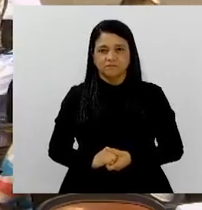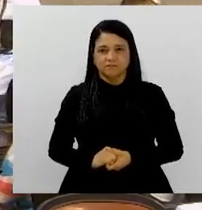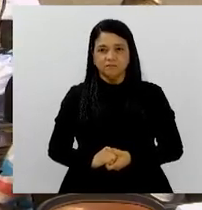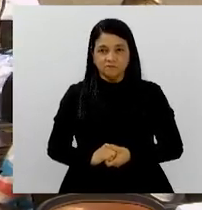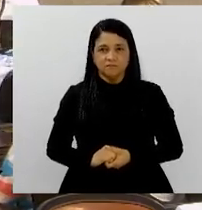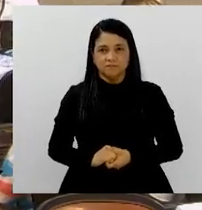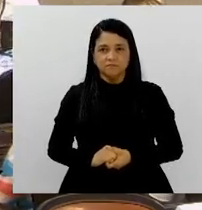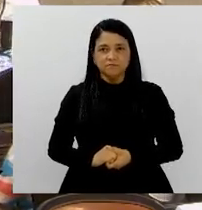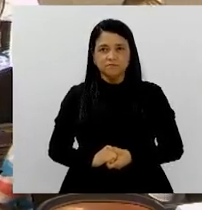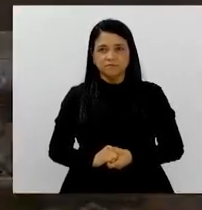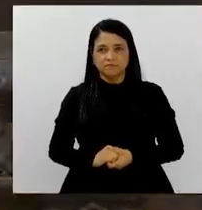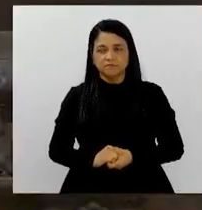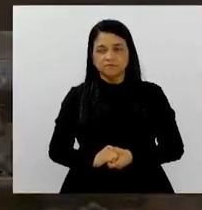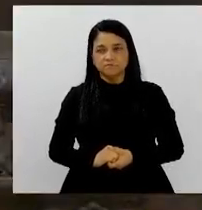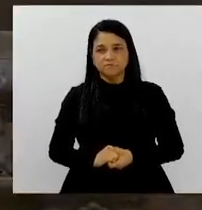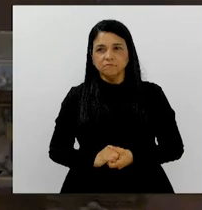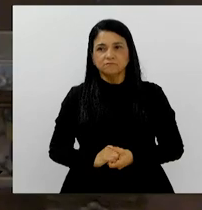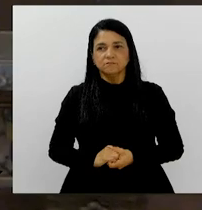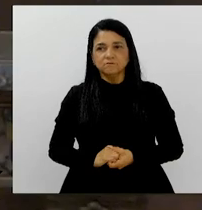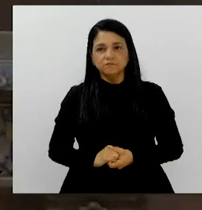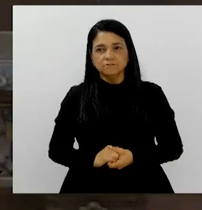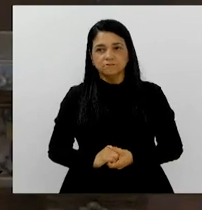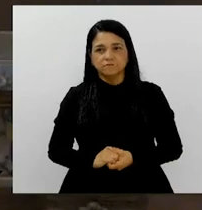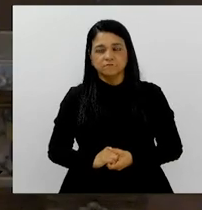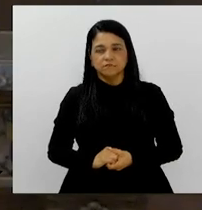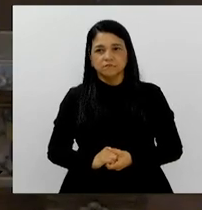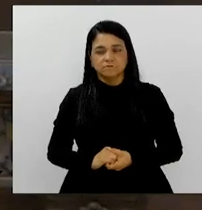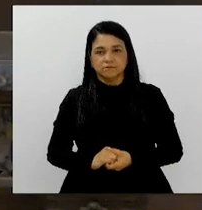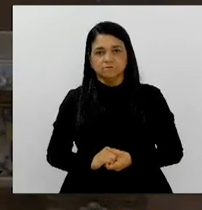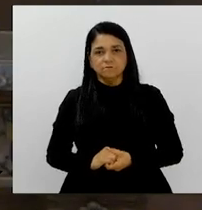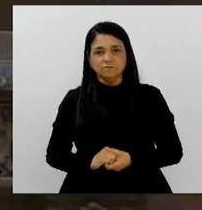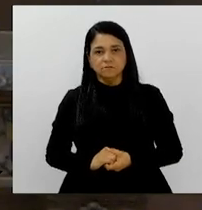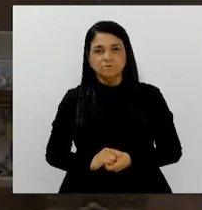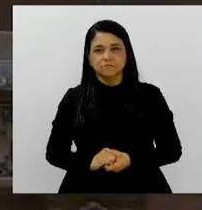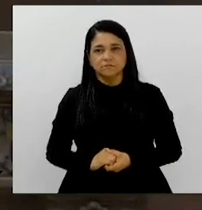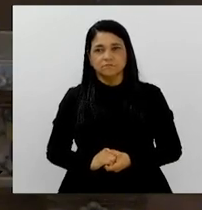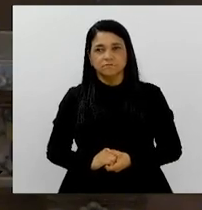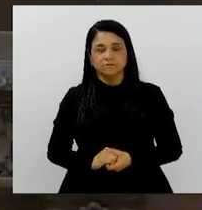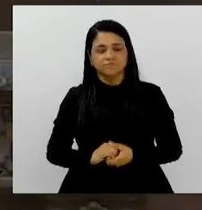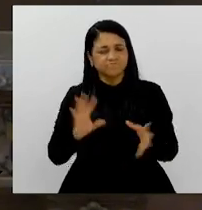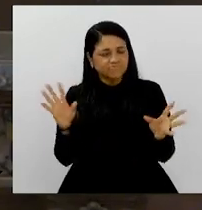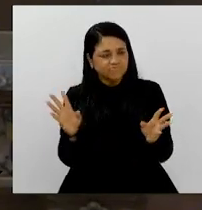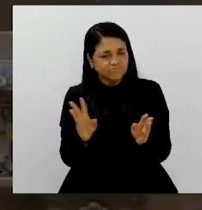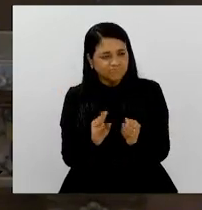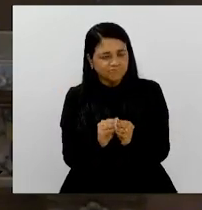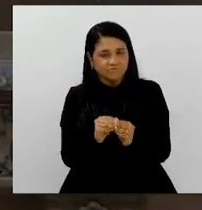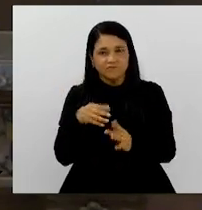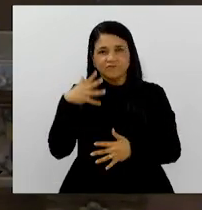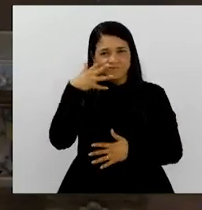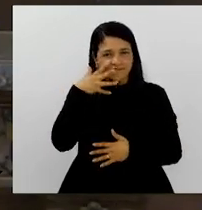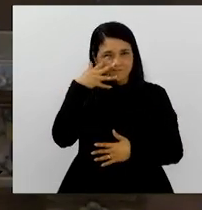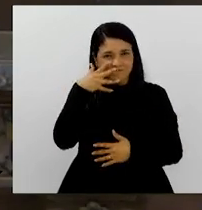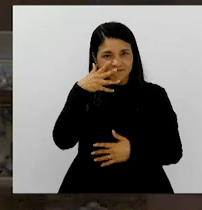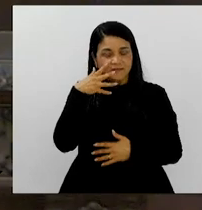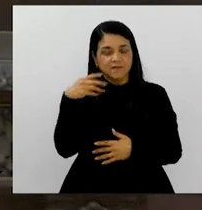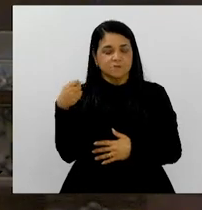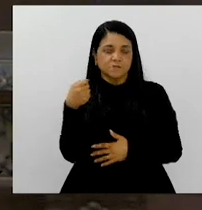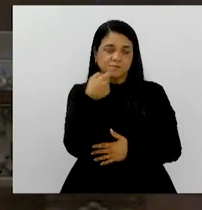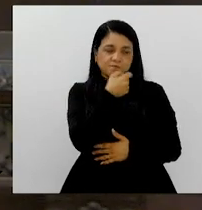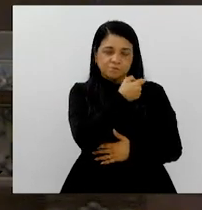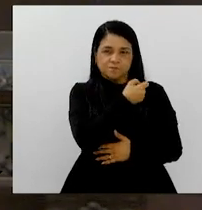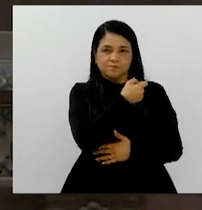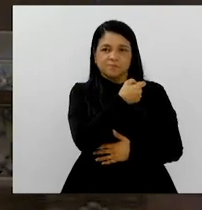Então, agora eu vou fazer aqui uma breve fala, para depois também passar aqui para a